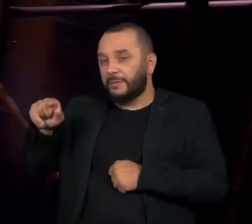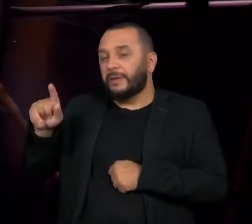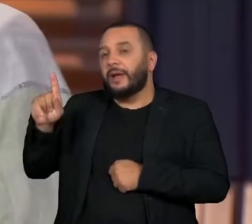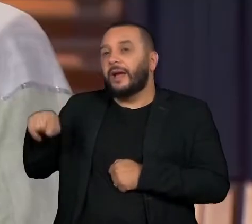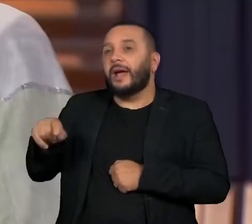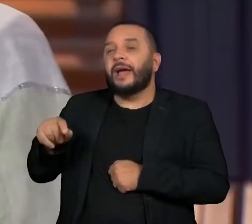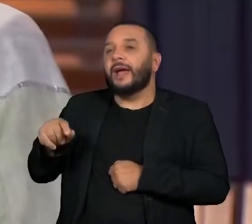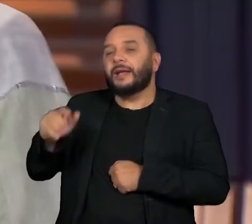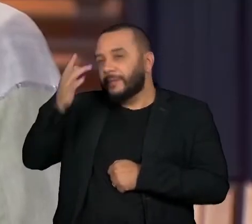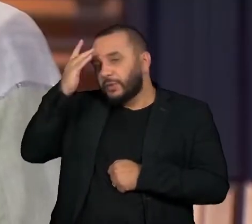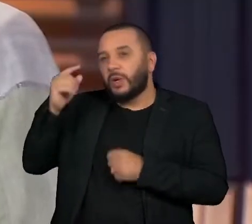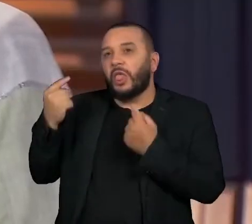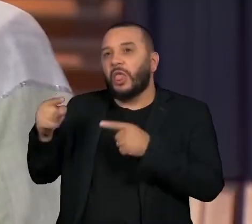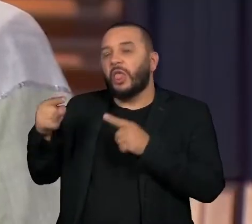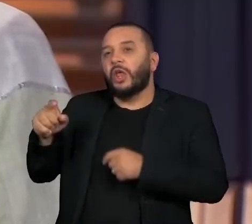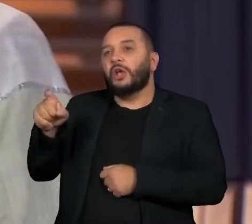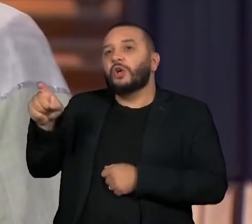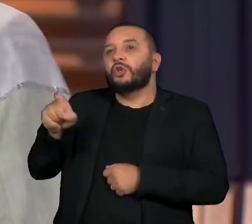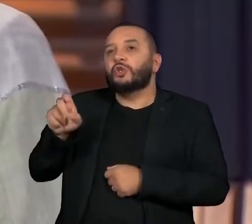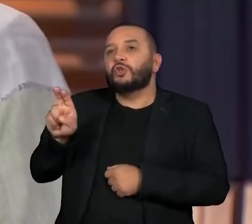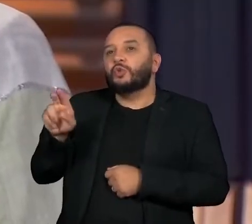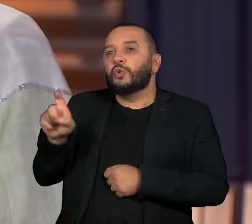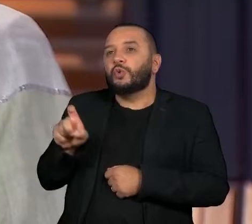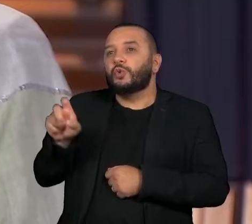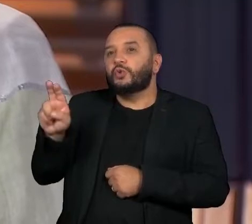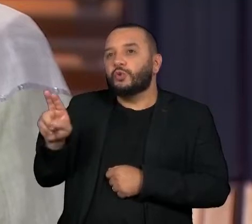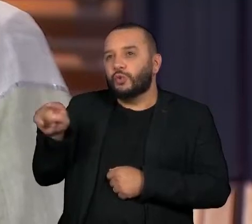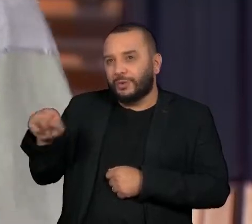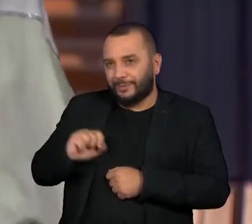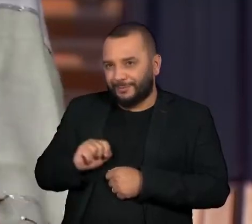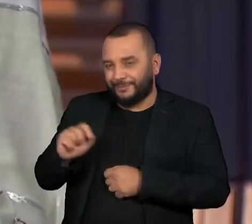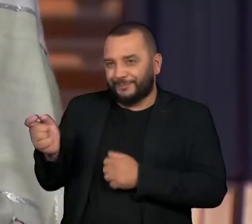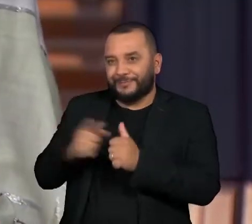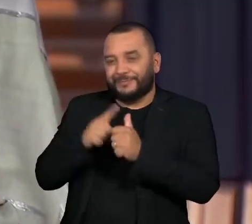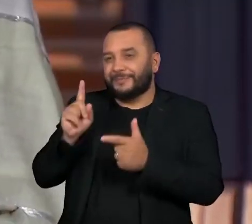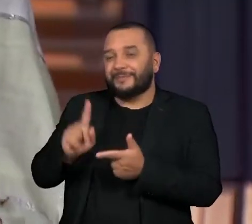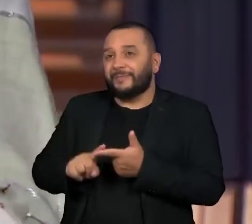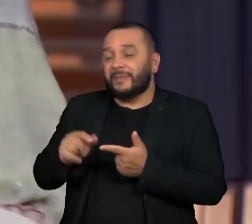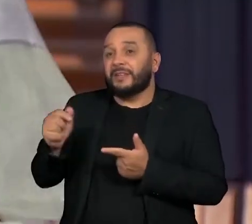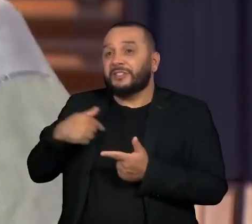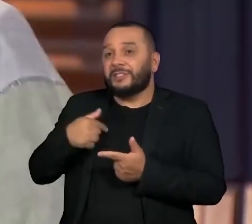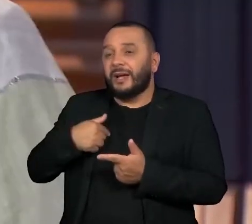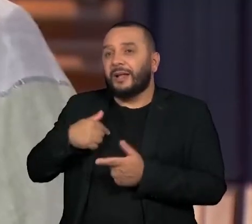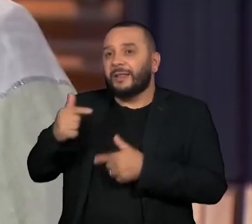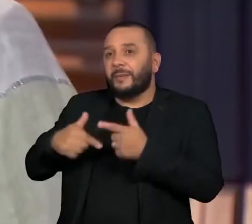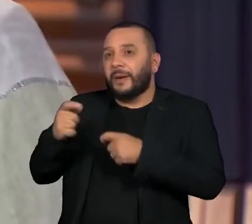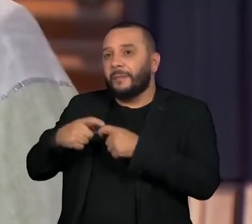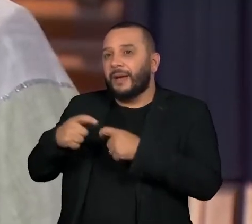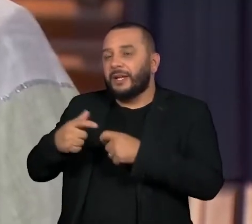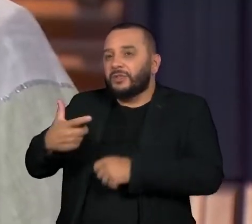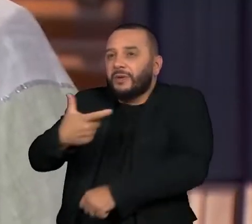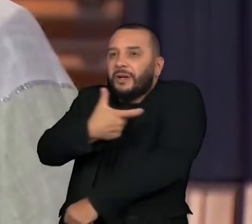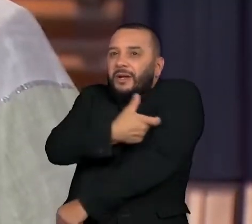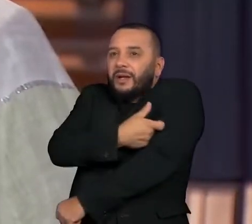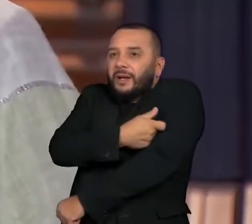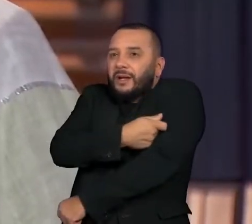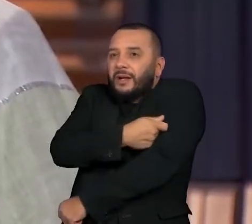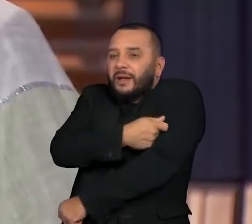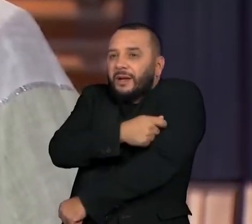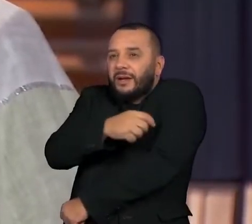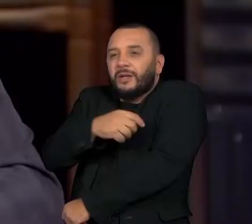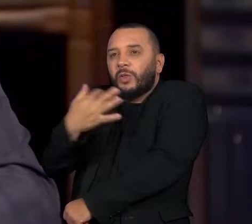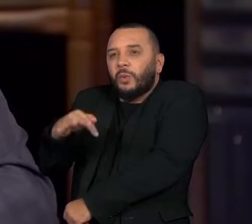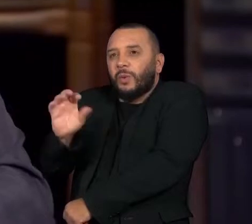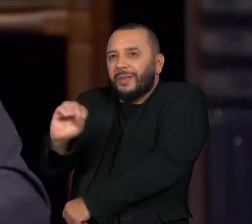chuchu anestesista não sei mais o quê não sei mais o quê num cara duro assim você já viu ele na nos